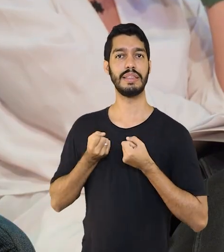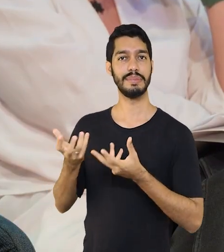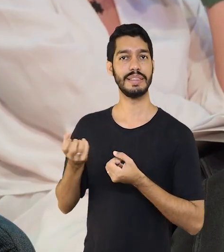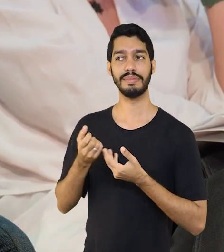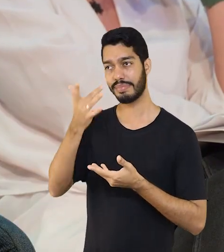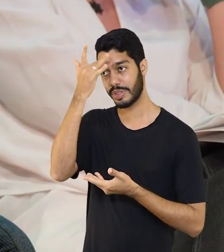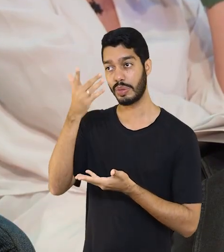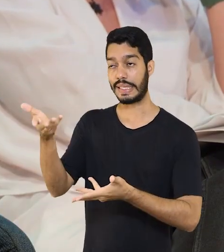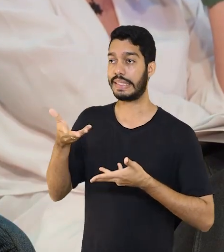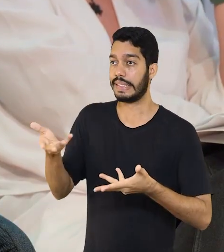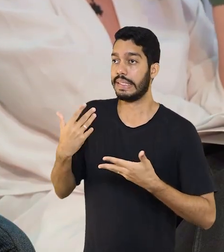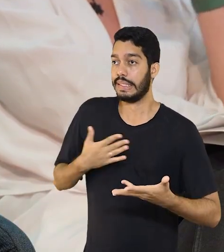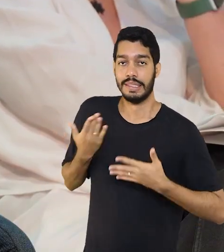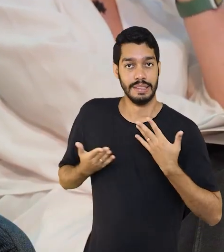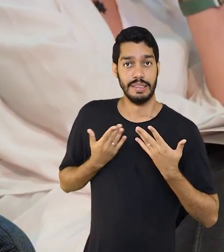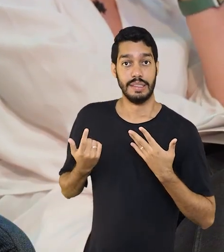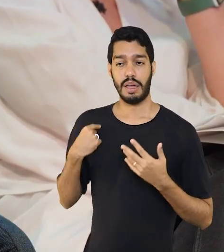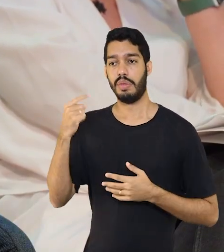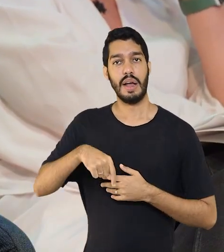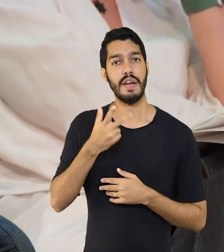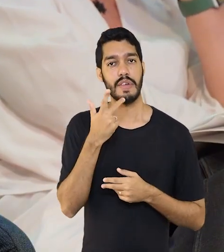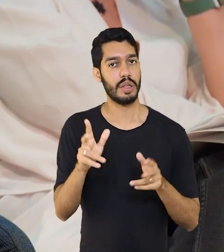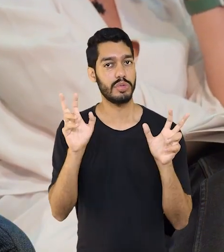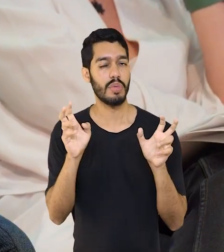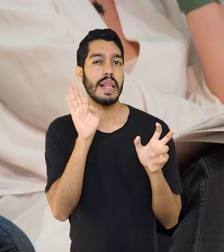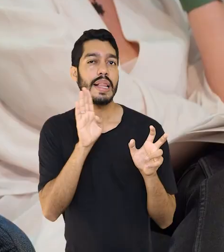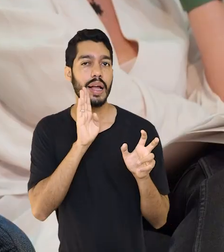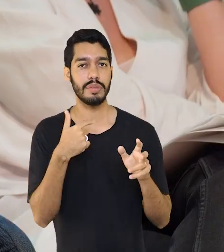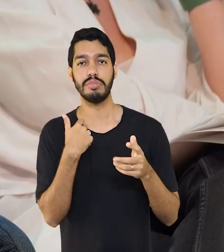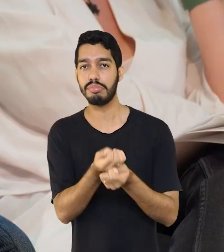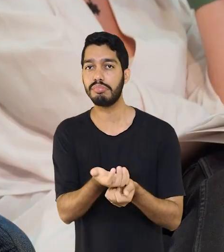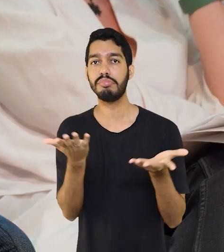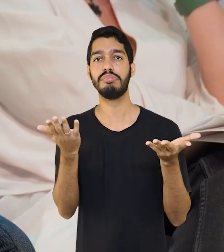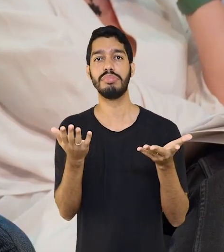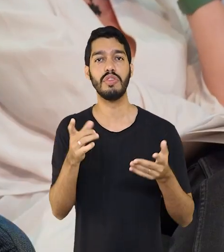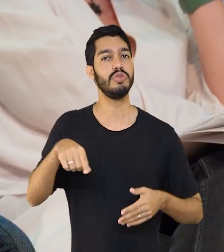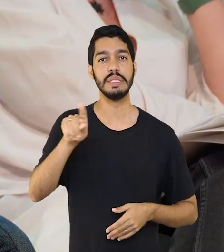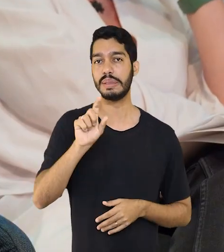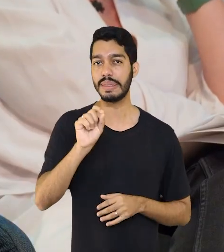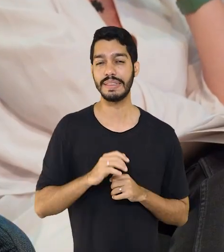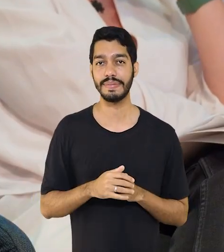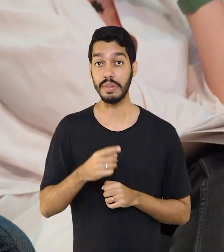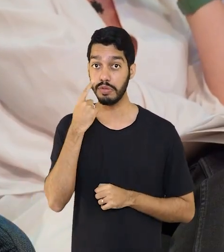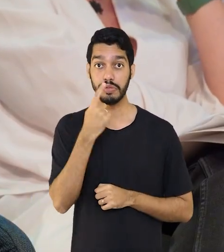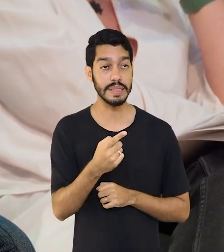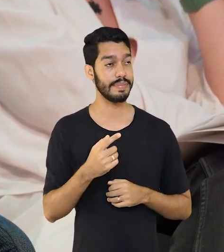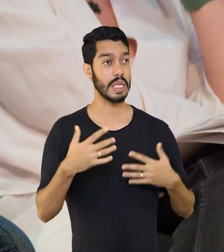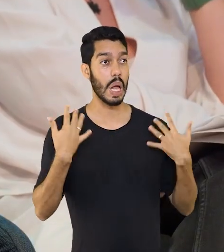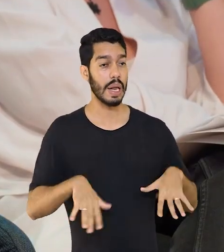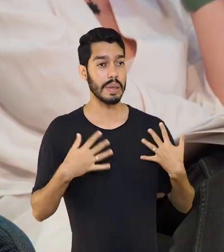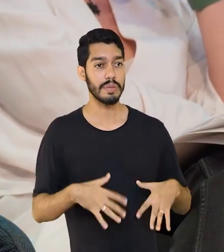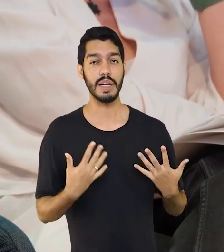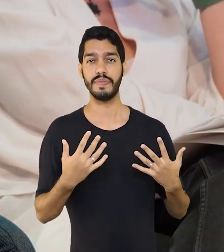E me pediram para falar aqui sobre essas questões, e eu acho que um ponto que é legal de trazer é que, quando a gente